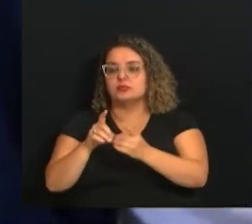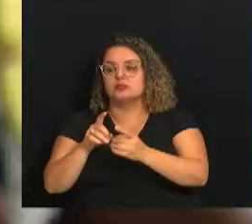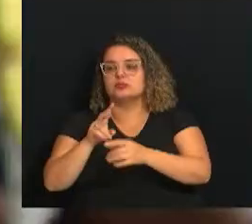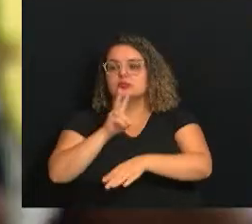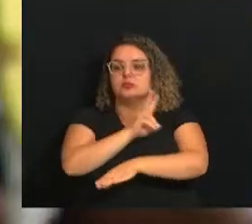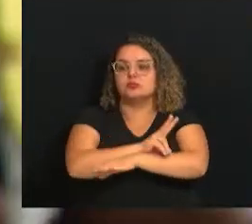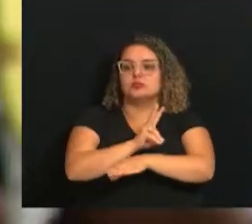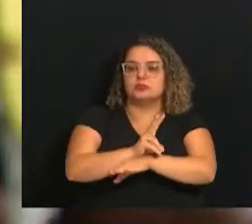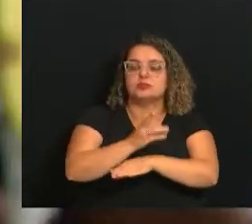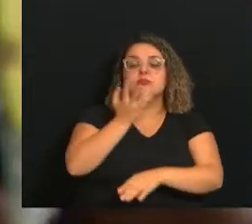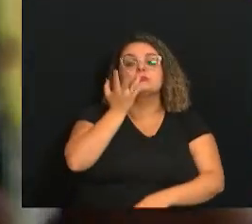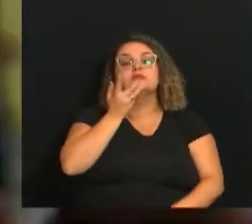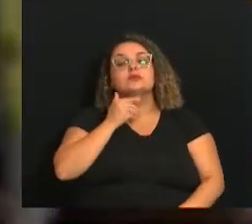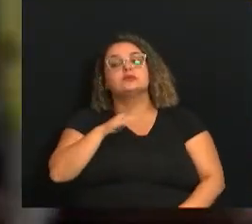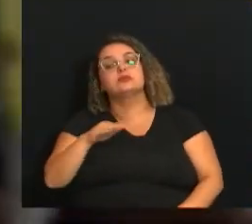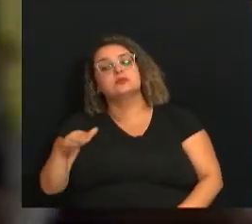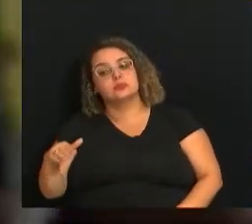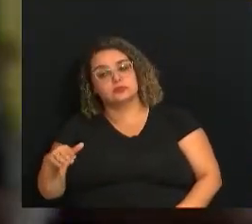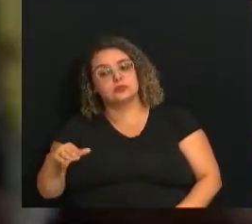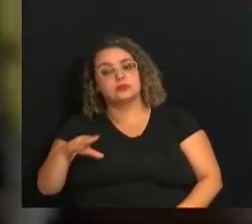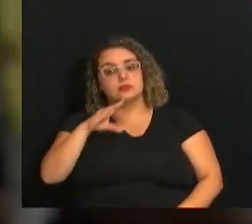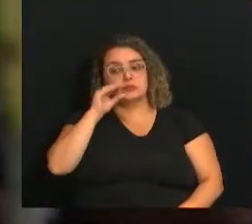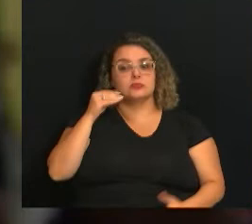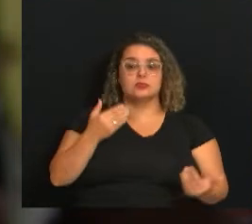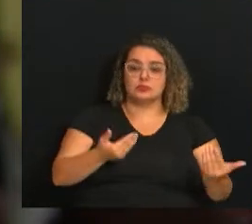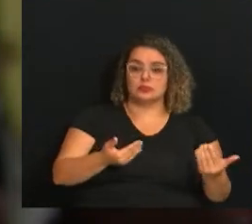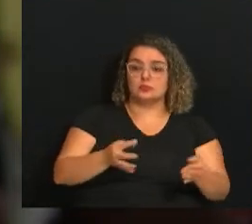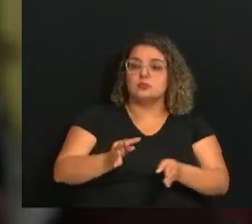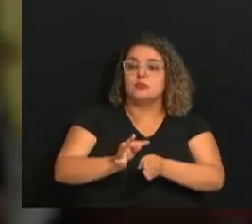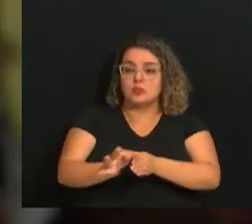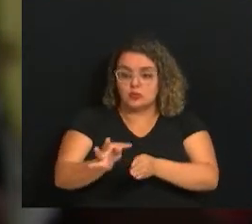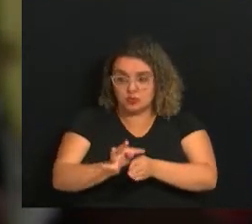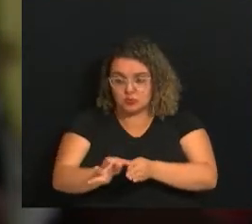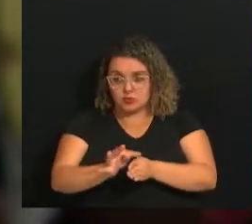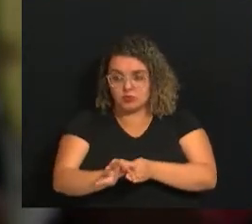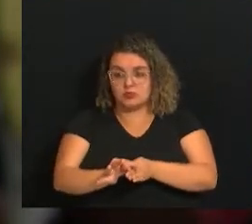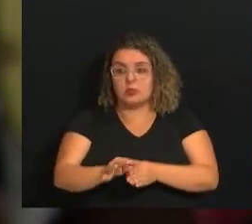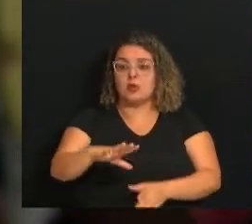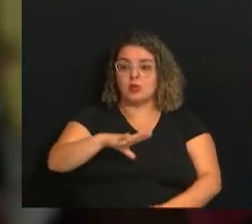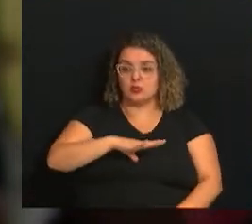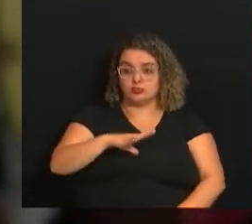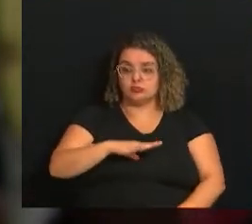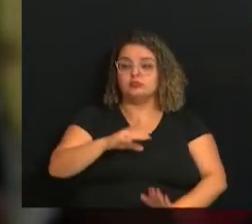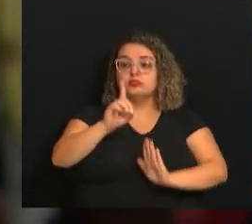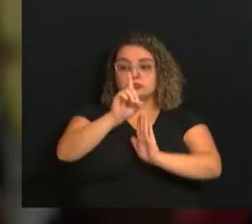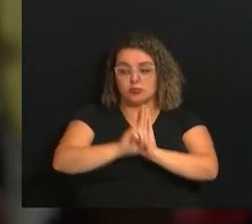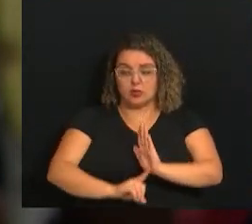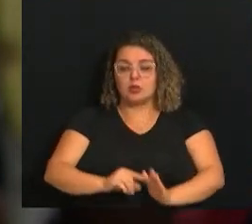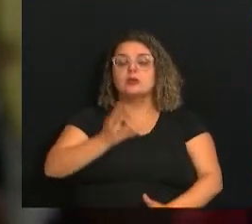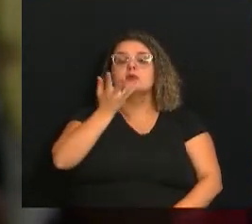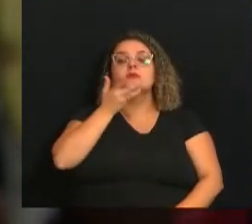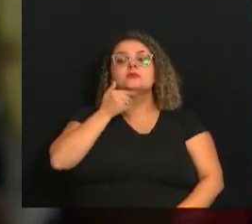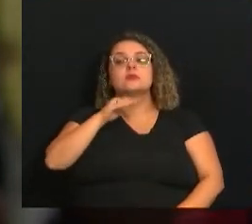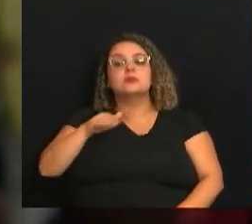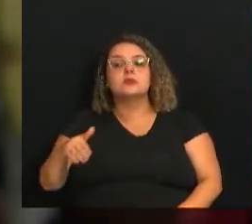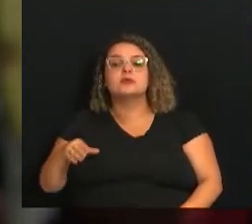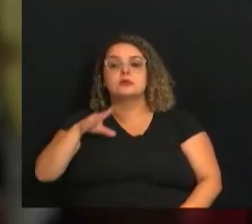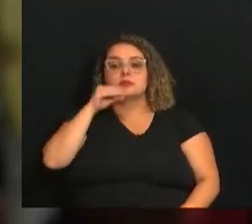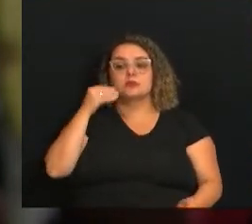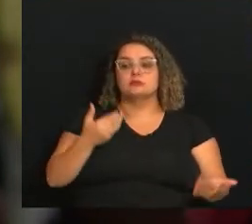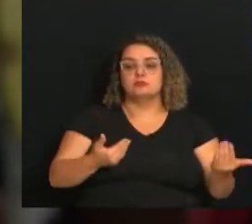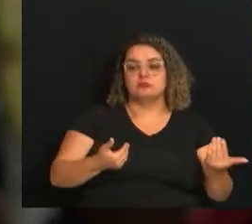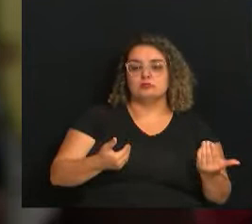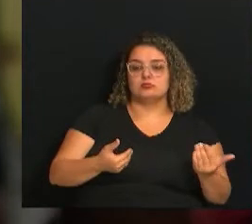e ao adolescente é composta pelo Conselho Tutelar, Conselho Municipal dos Direitos da Criança e do Adolescente,